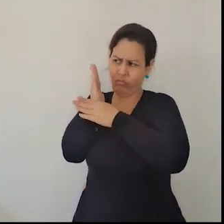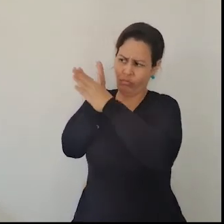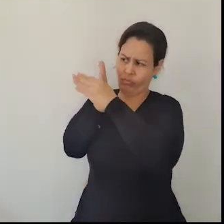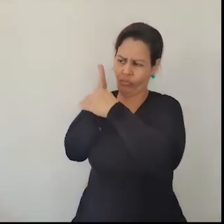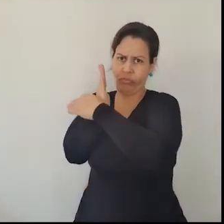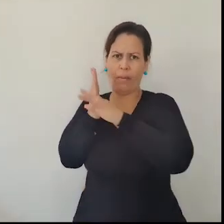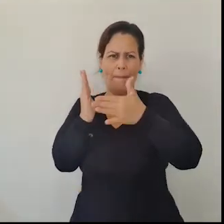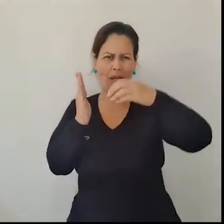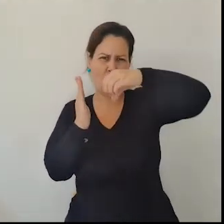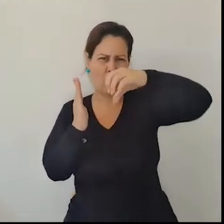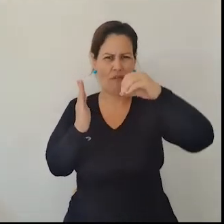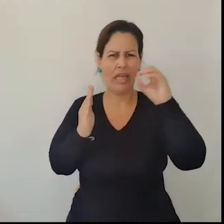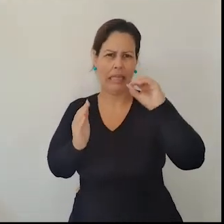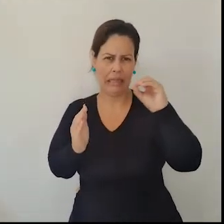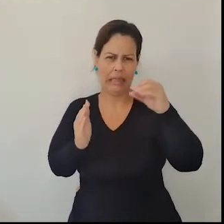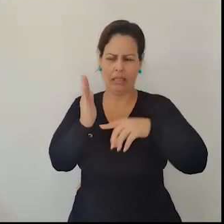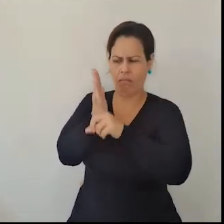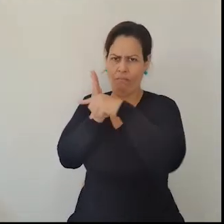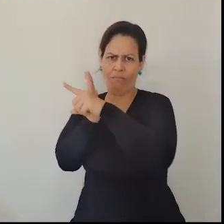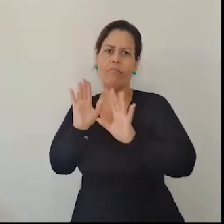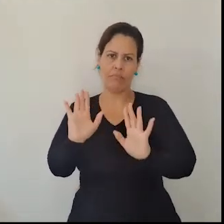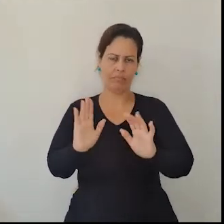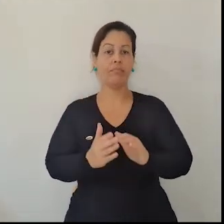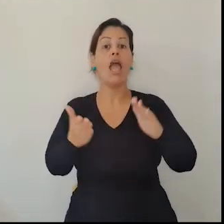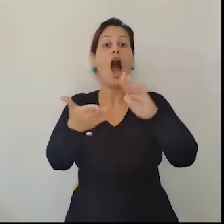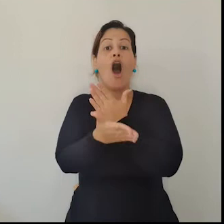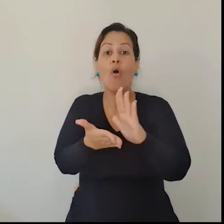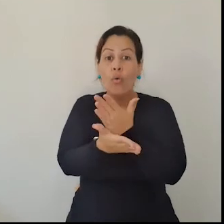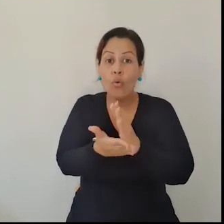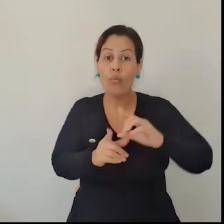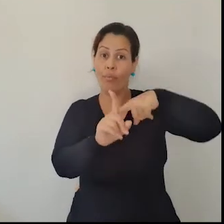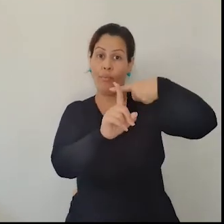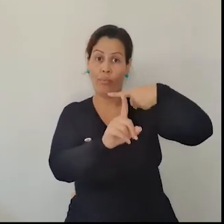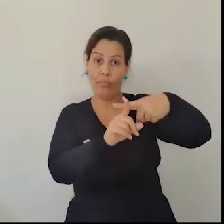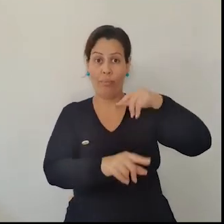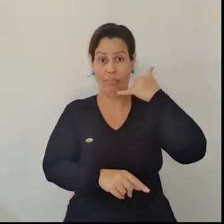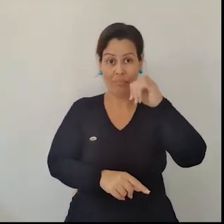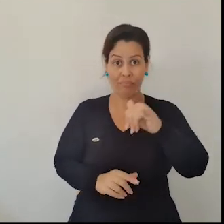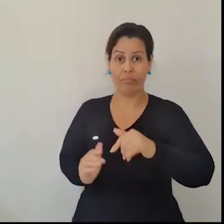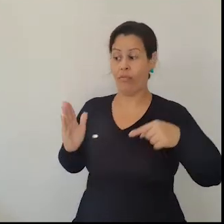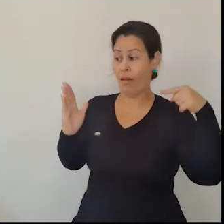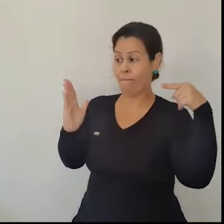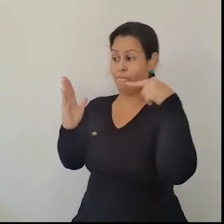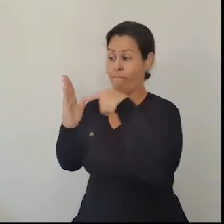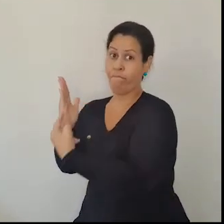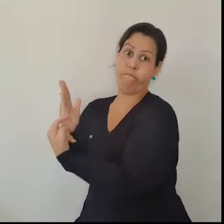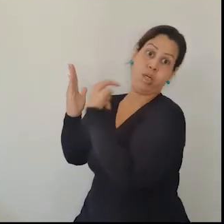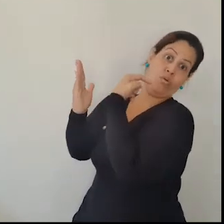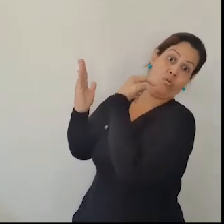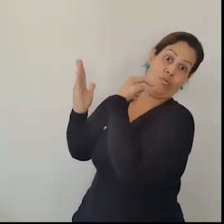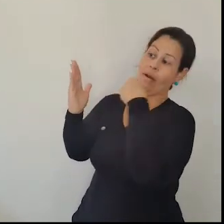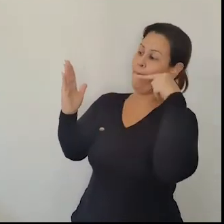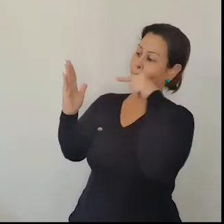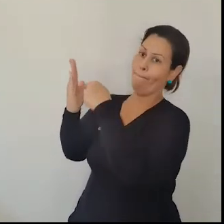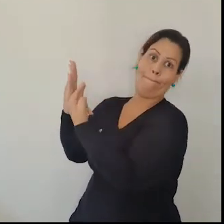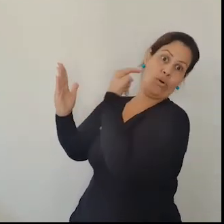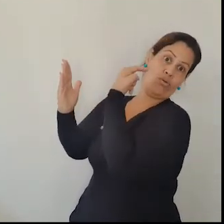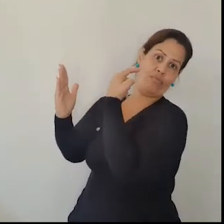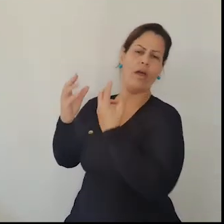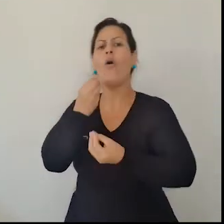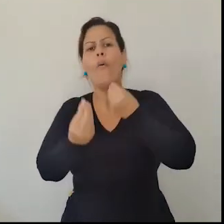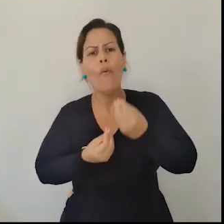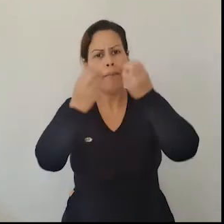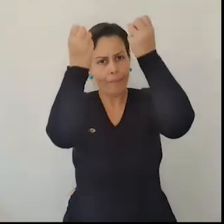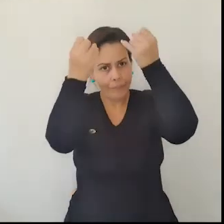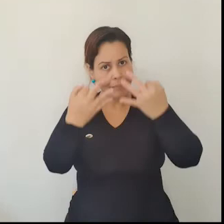ouro. E algumas partículas alfa retornaram. Então, como que explicar esse fato? Como que